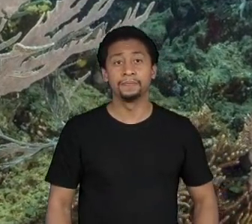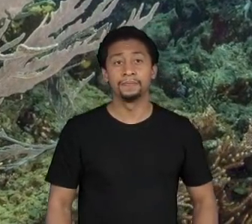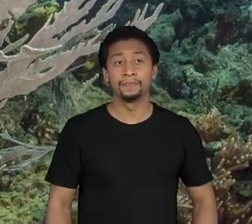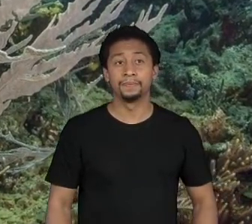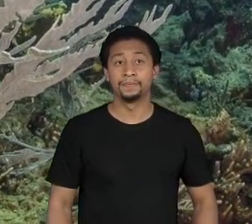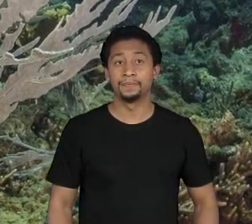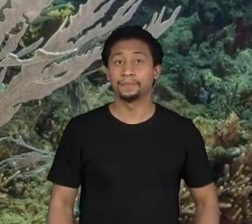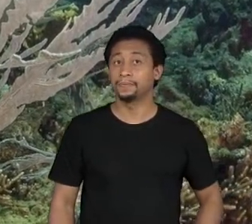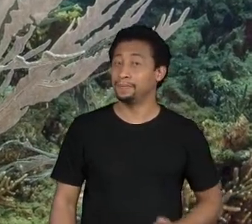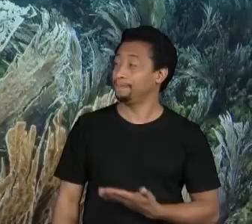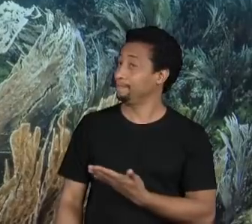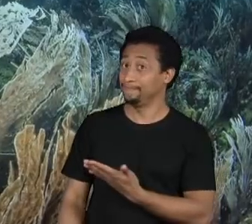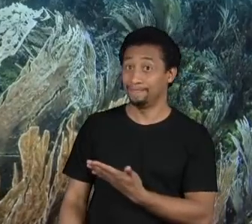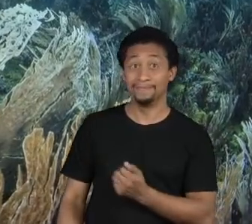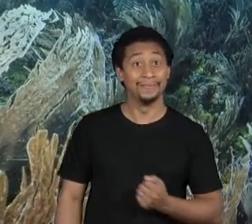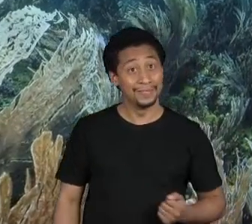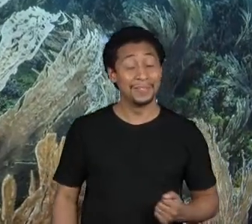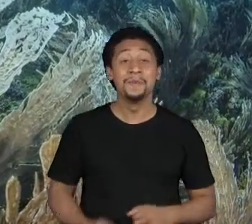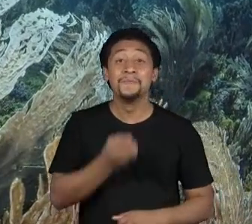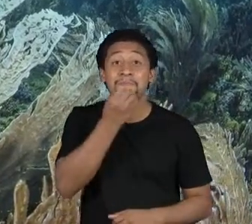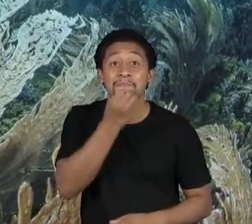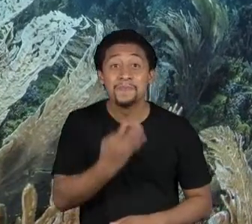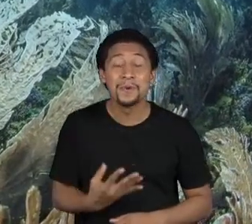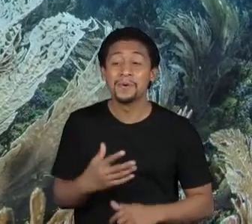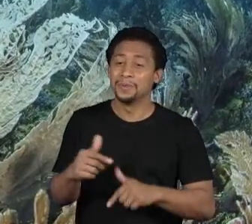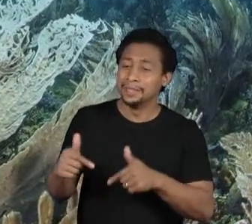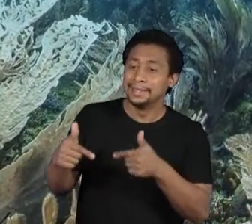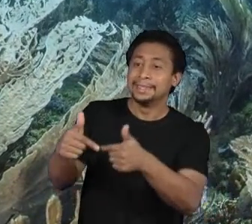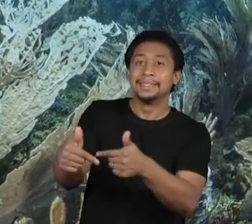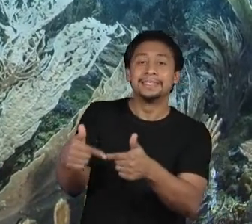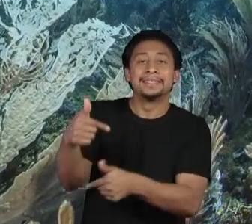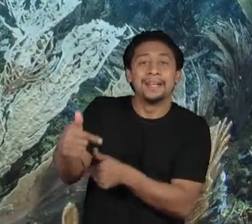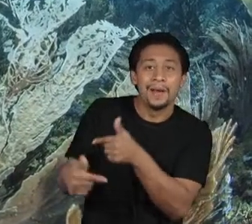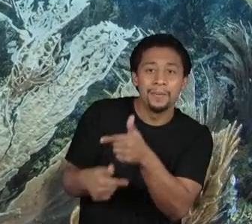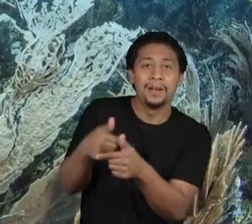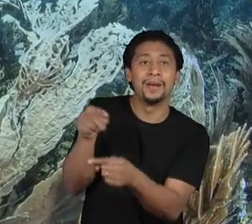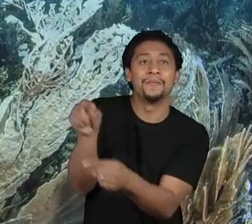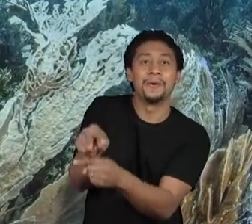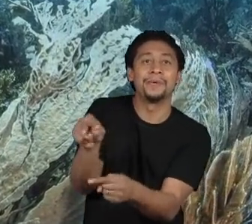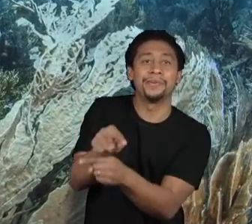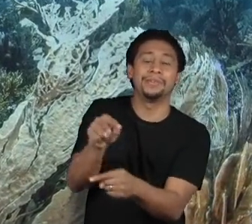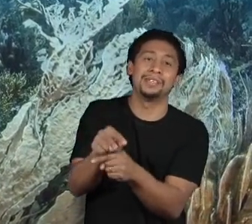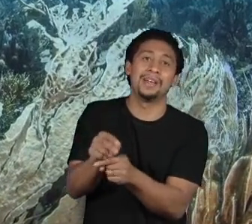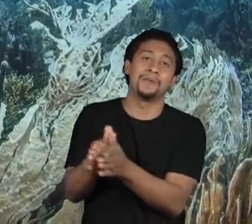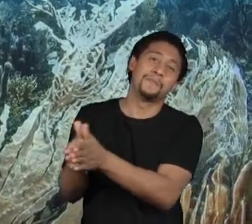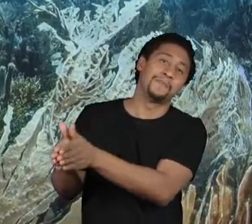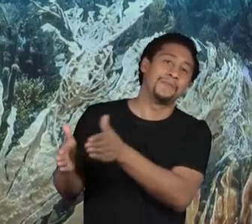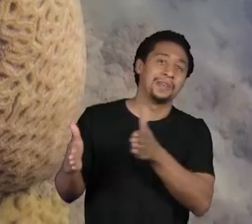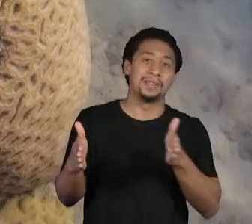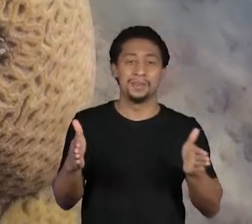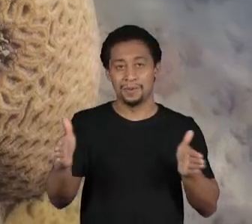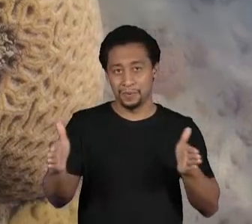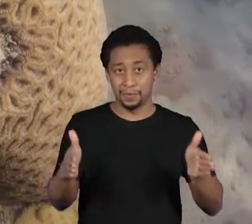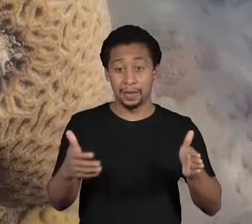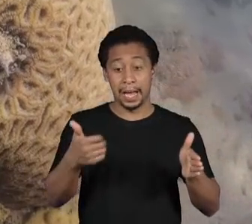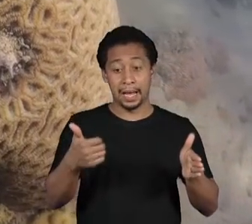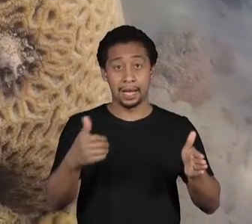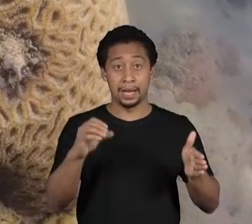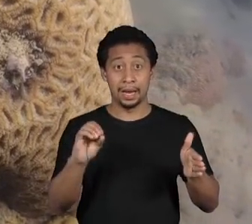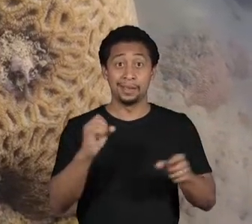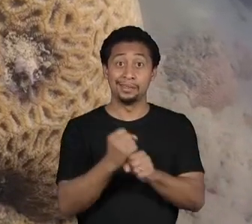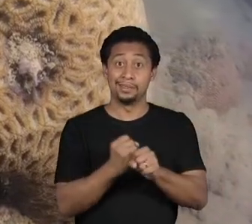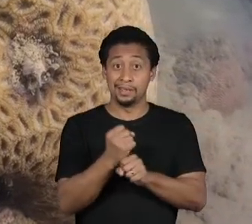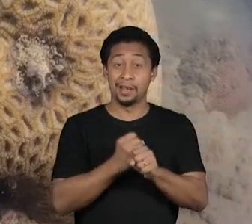Não há momento melhor para trabalhar pela conservação dos corais. Essa é a Década dos Oceanos, estabelecida